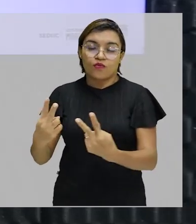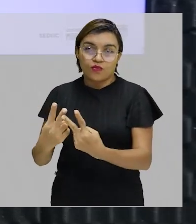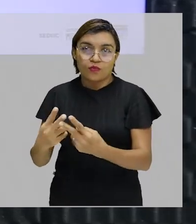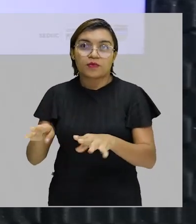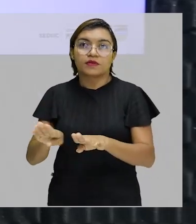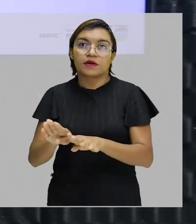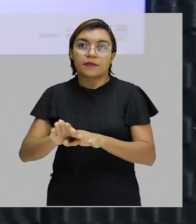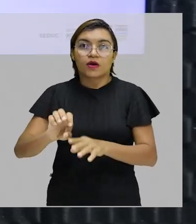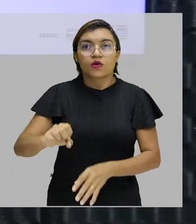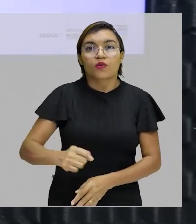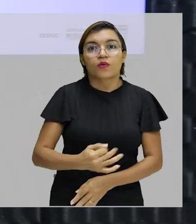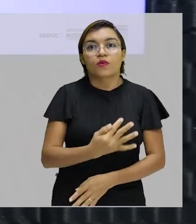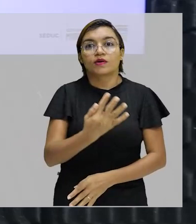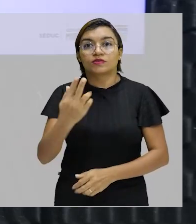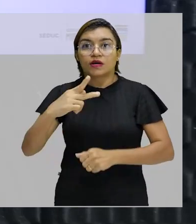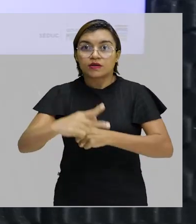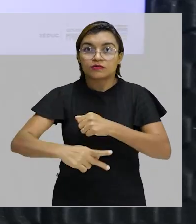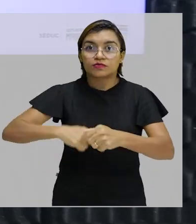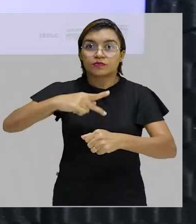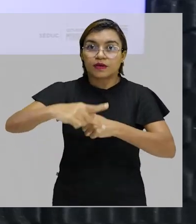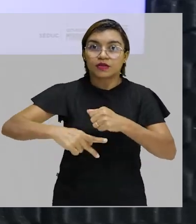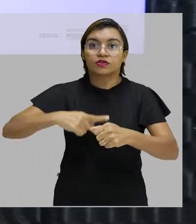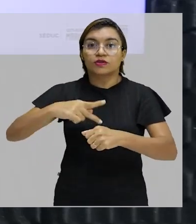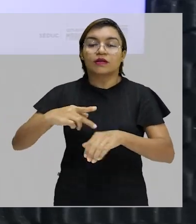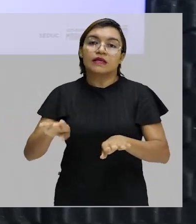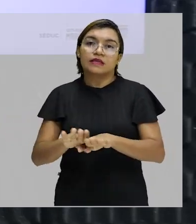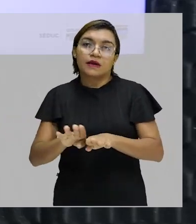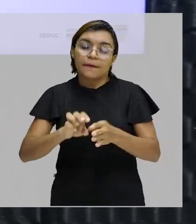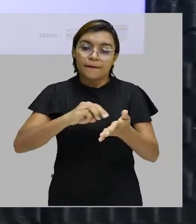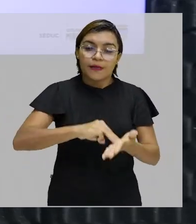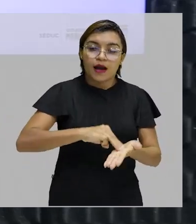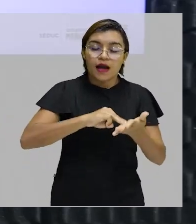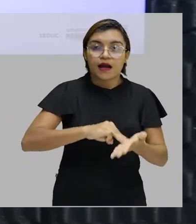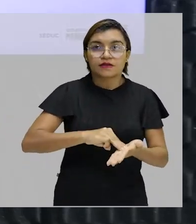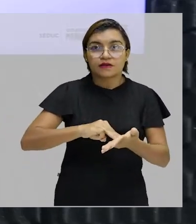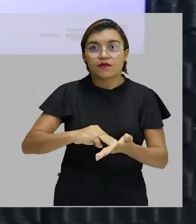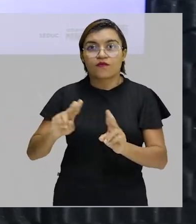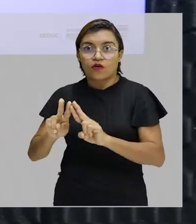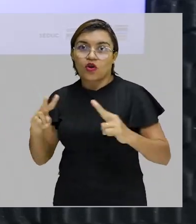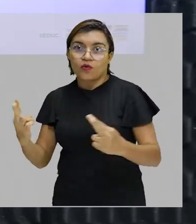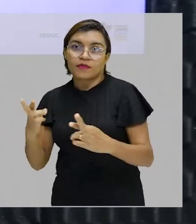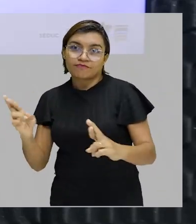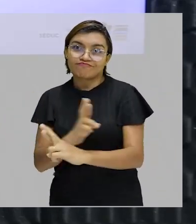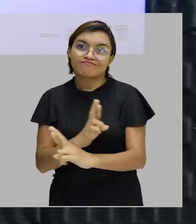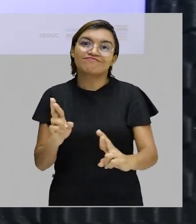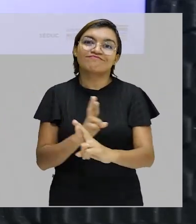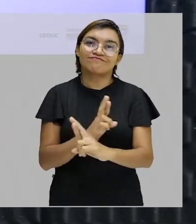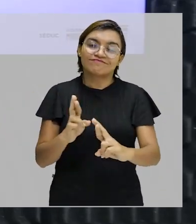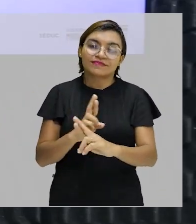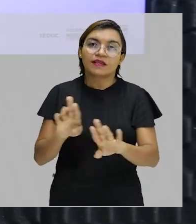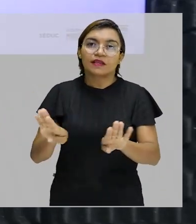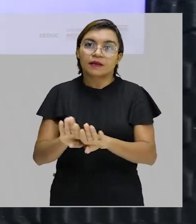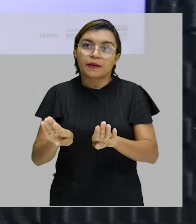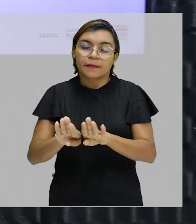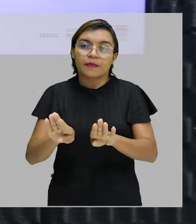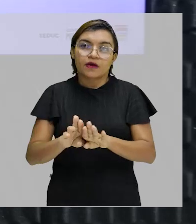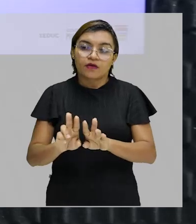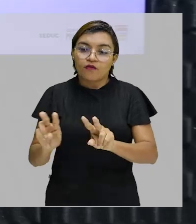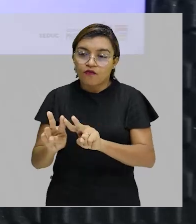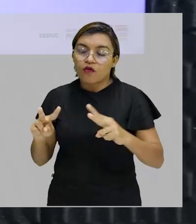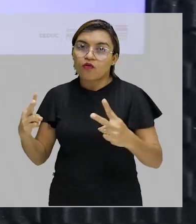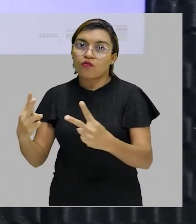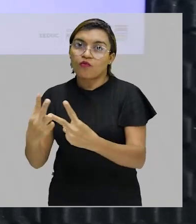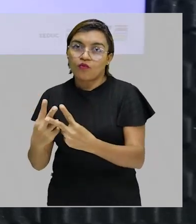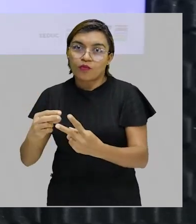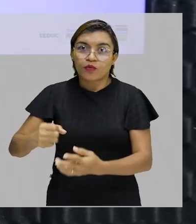de partículas, ok? Relacionando massa com volume, volume com quantidade de partículas. Então, já